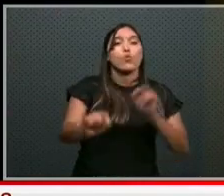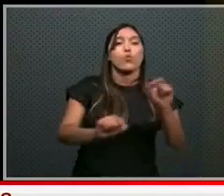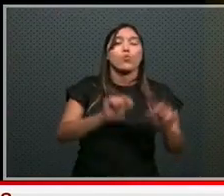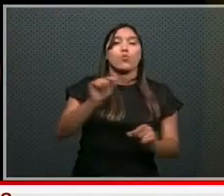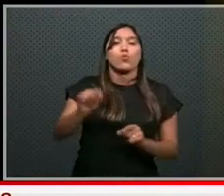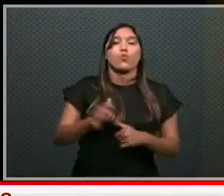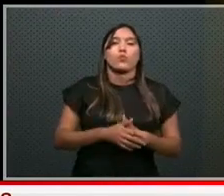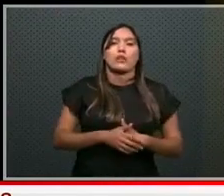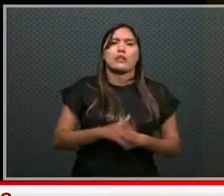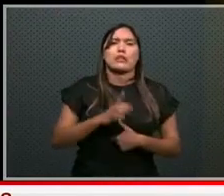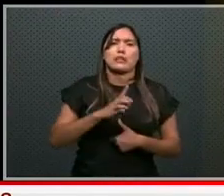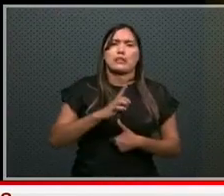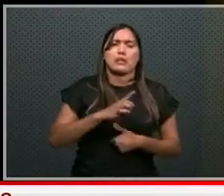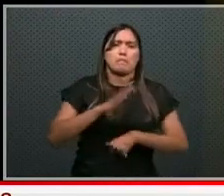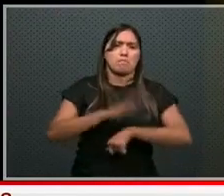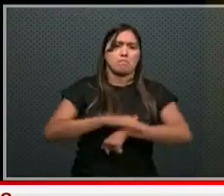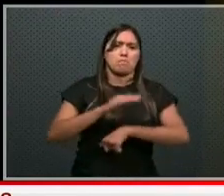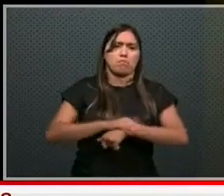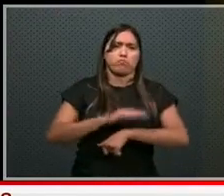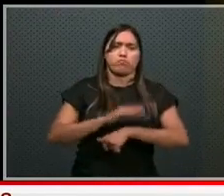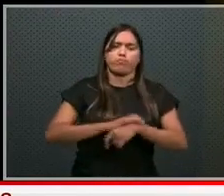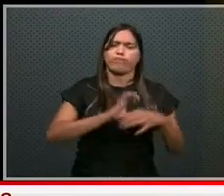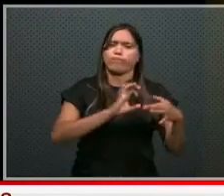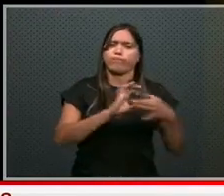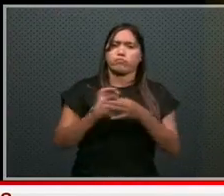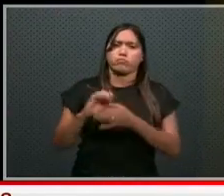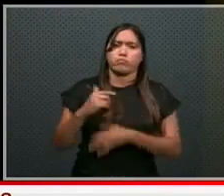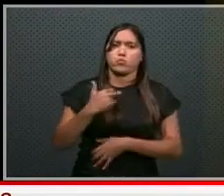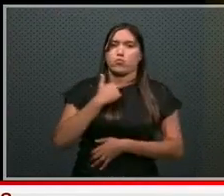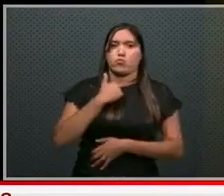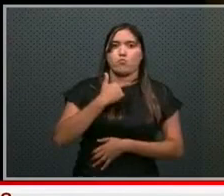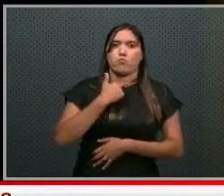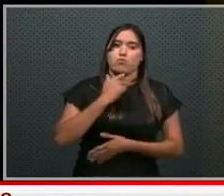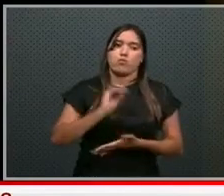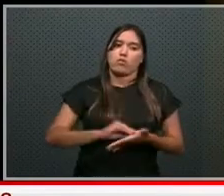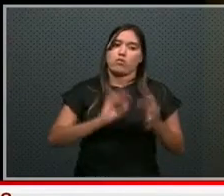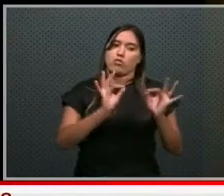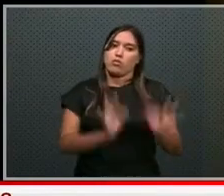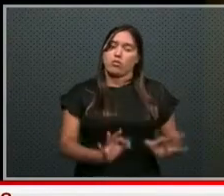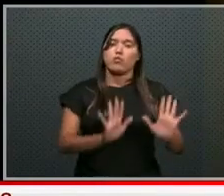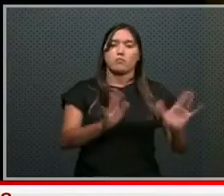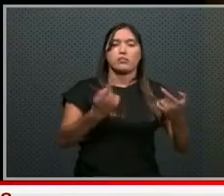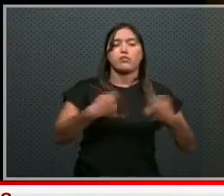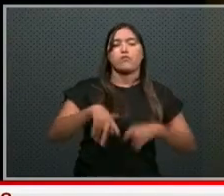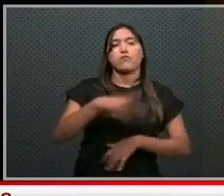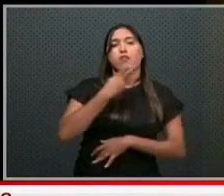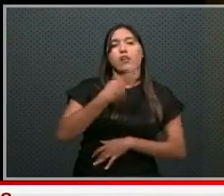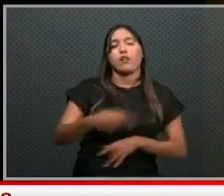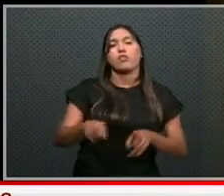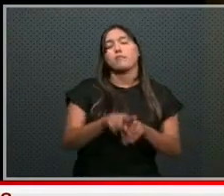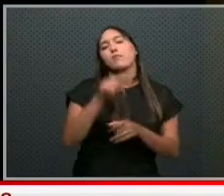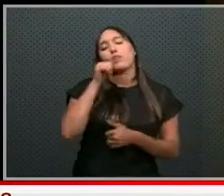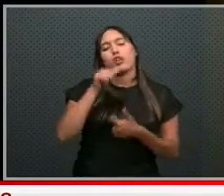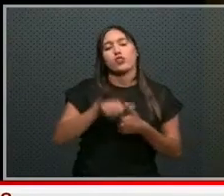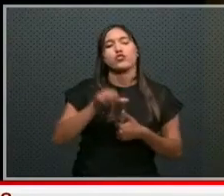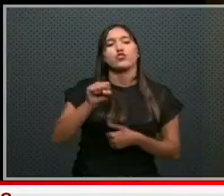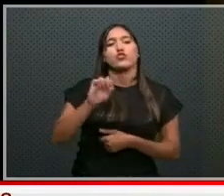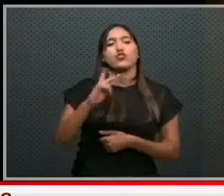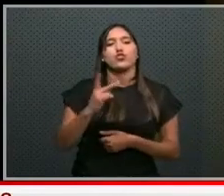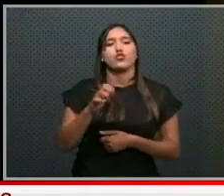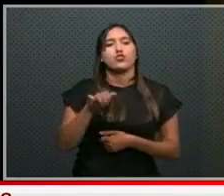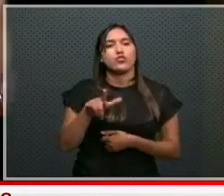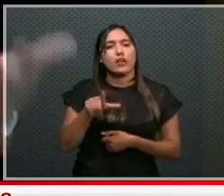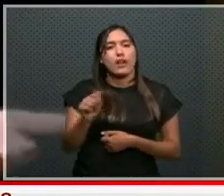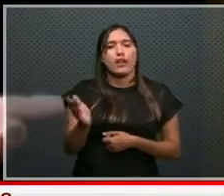em vários em vários momentos como eu falei eu não posso ser injusta aqui eu quero citar também a Sheila Mello que além